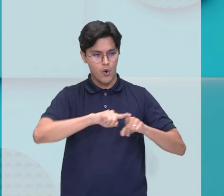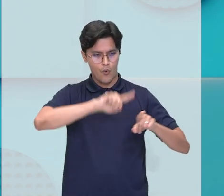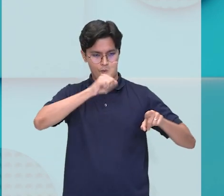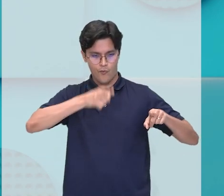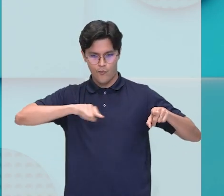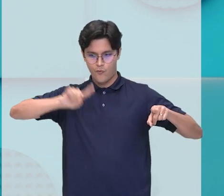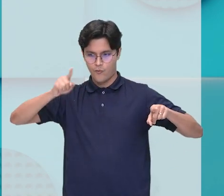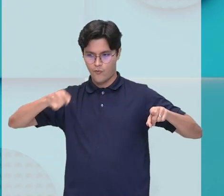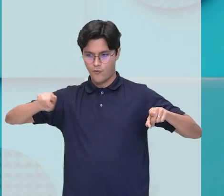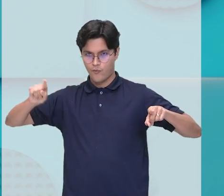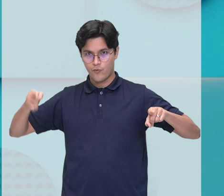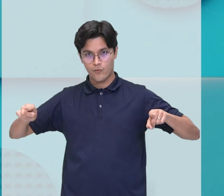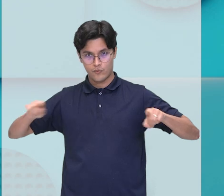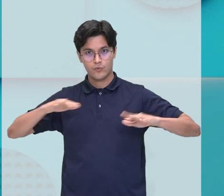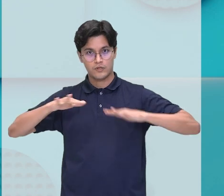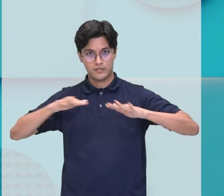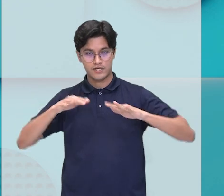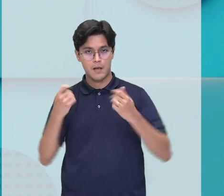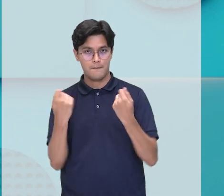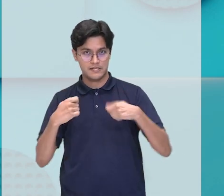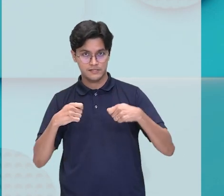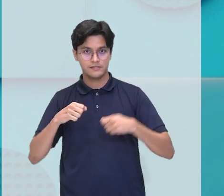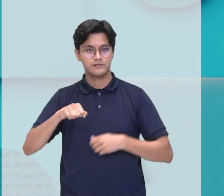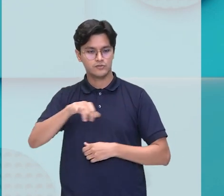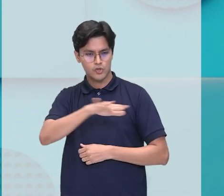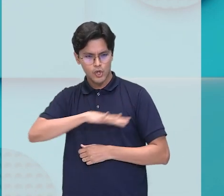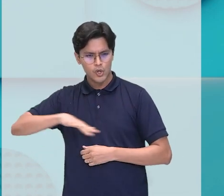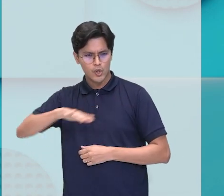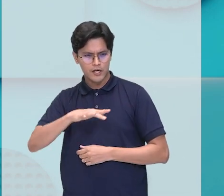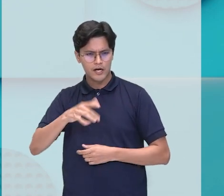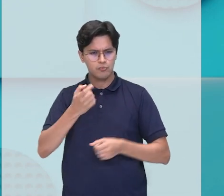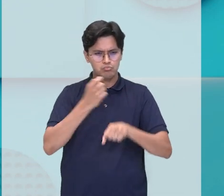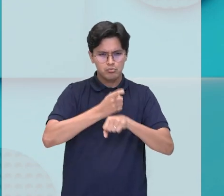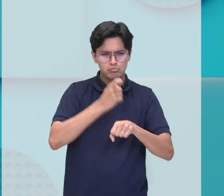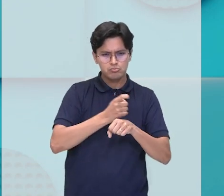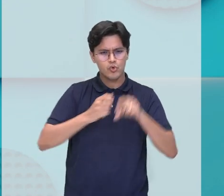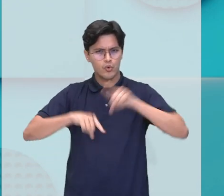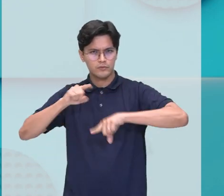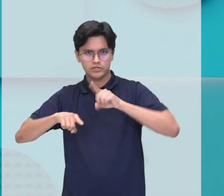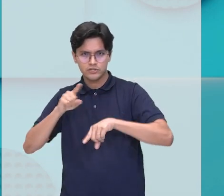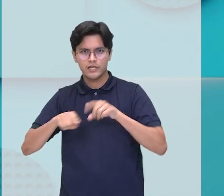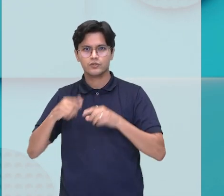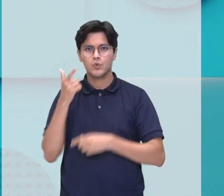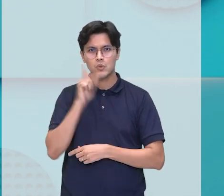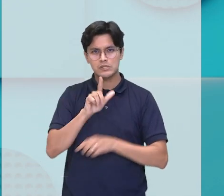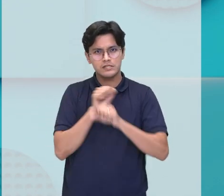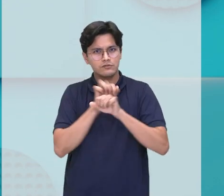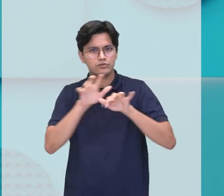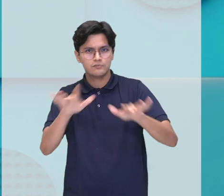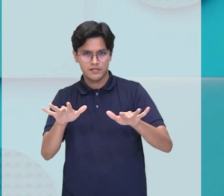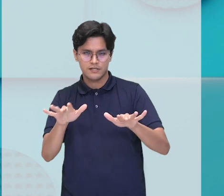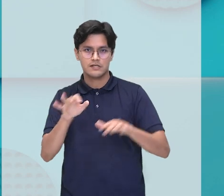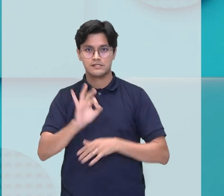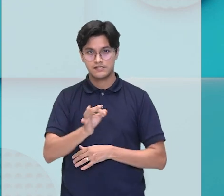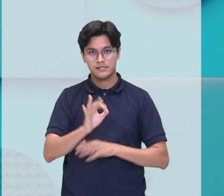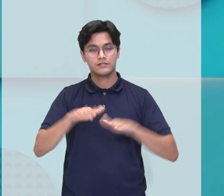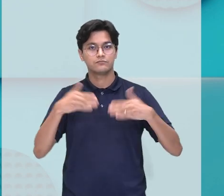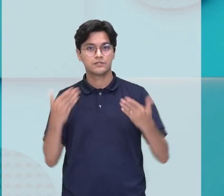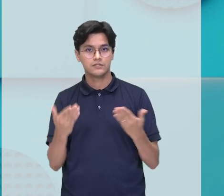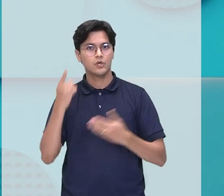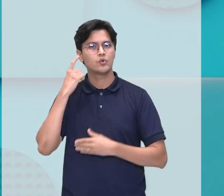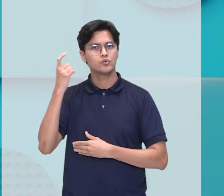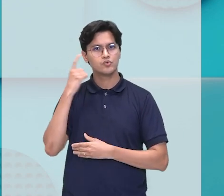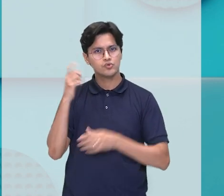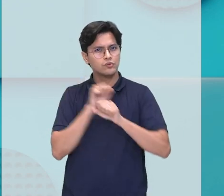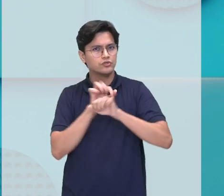e sendo uma onda mecânica ele precisa de um meio para se propagar. Que meio é esse? É o ar, tá certo? O som ele vai se propagar a